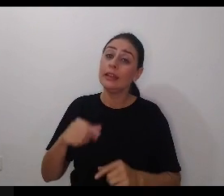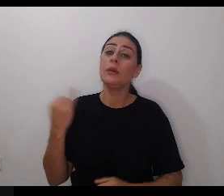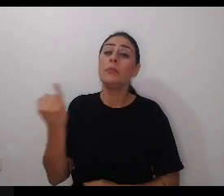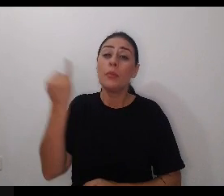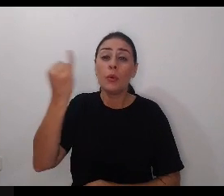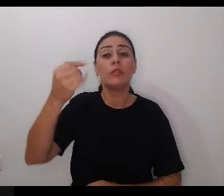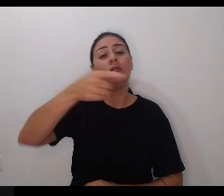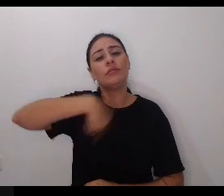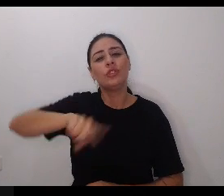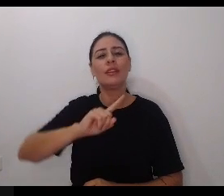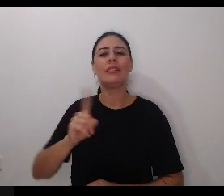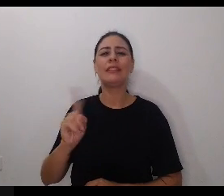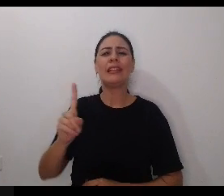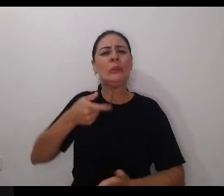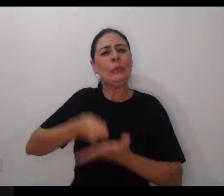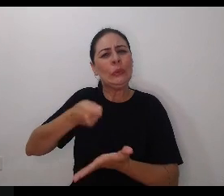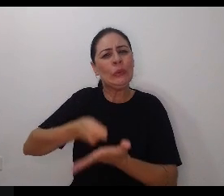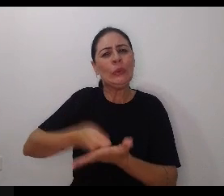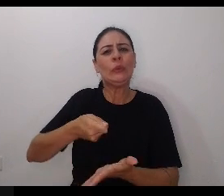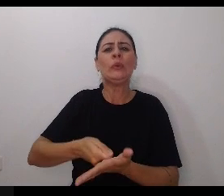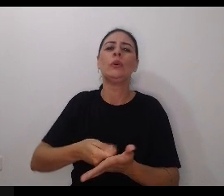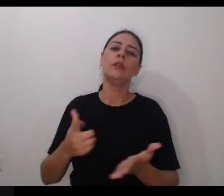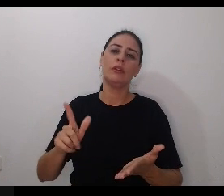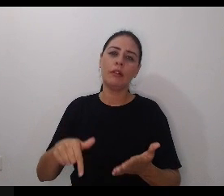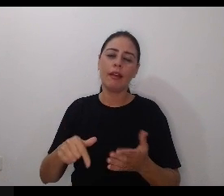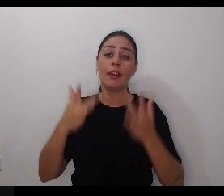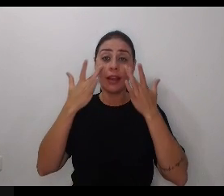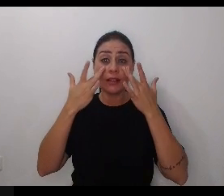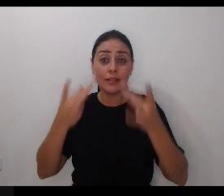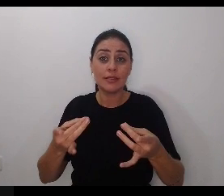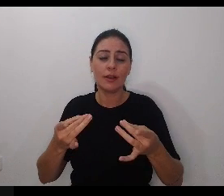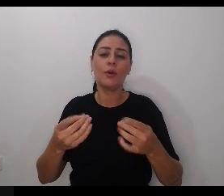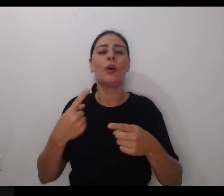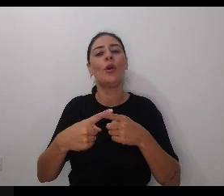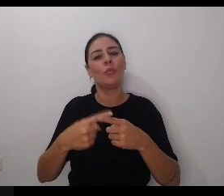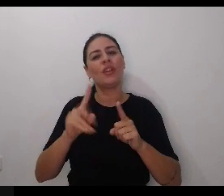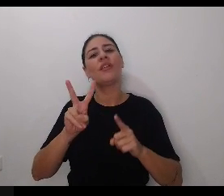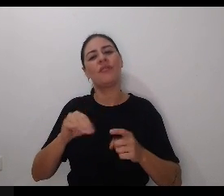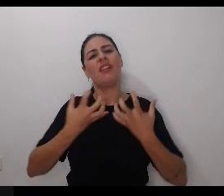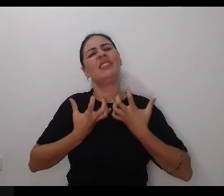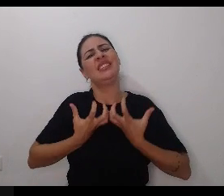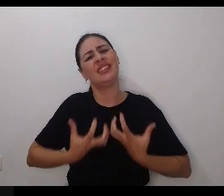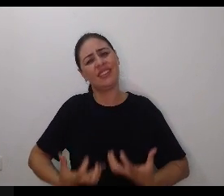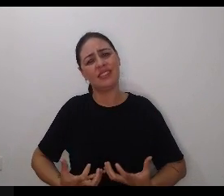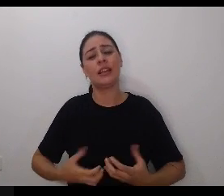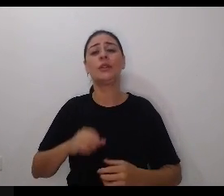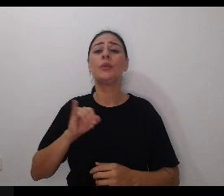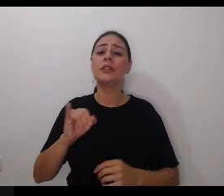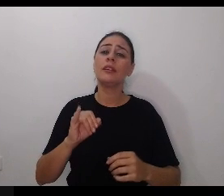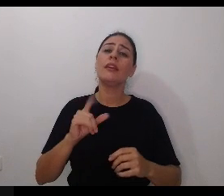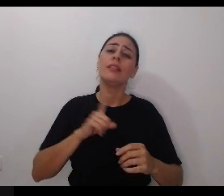e já perde a atenção logo na sequência. E aí é importante a gente não forçar muito ela nessa